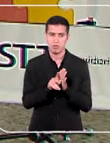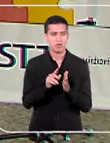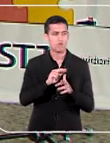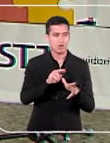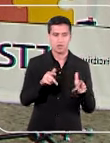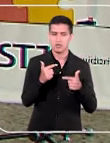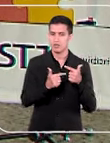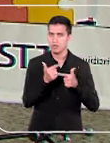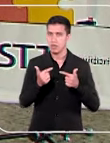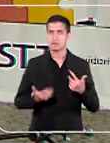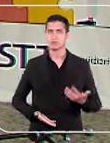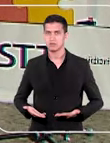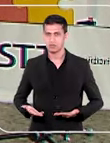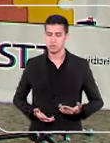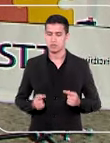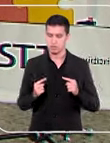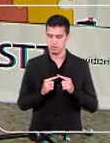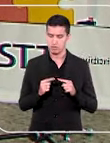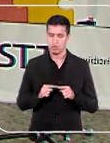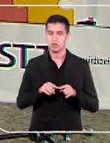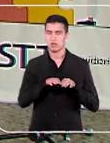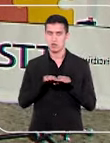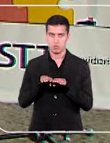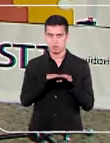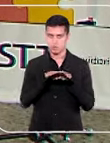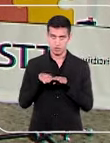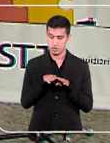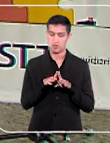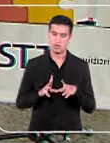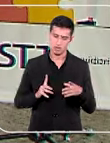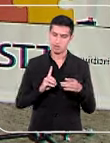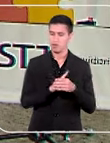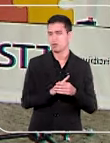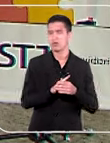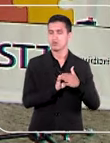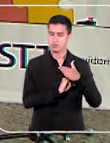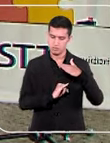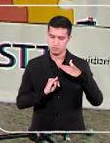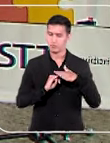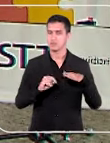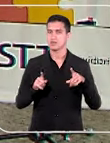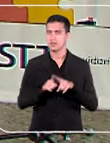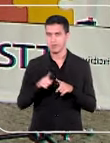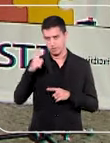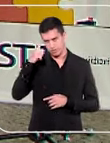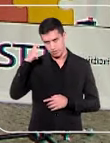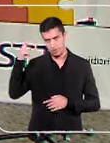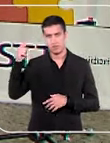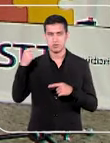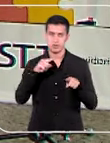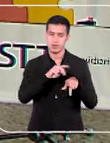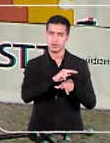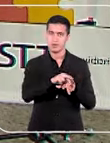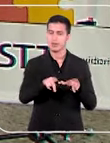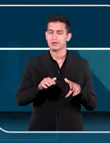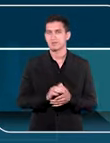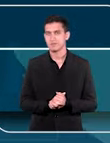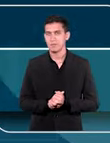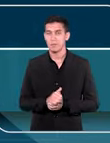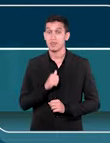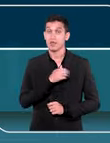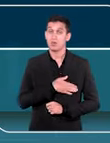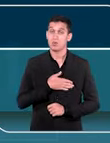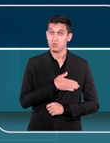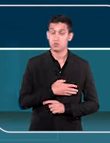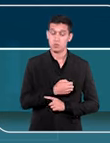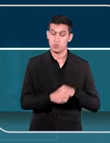de demandas de servidoras relacionadas à igualdade, participação institucional e violência de gênero.